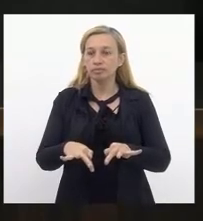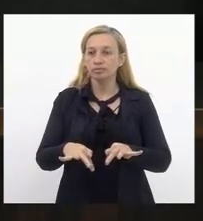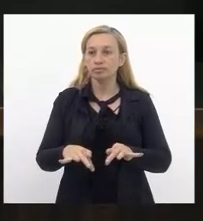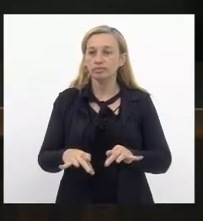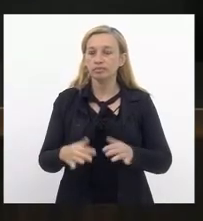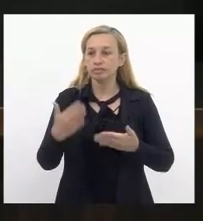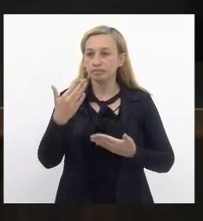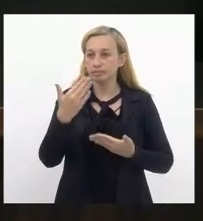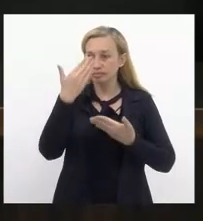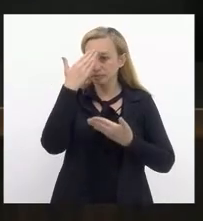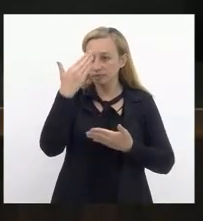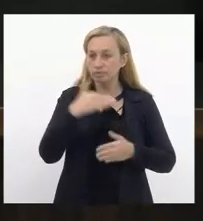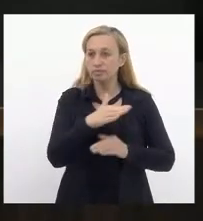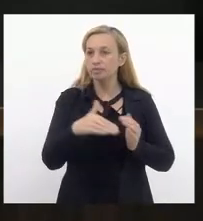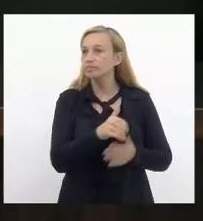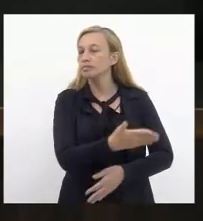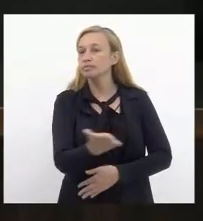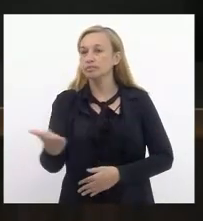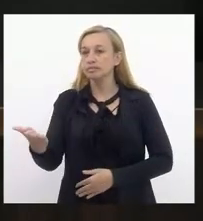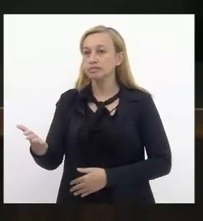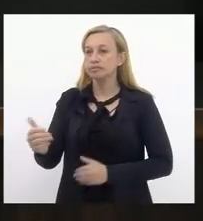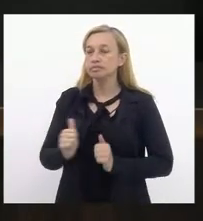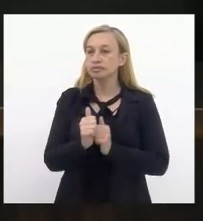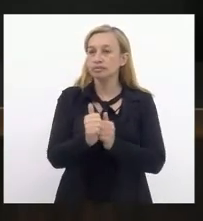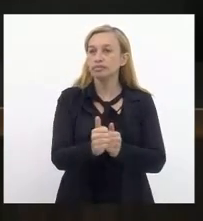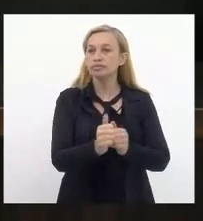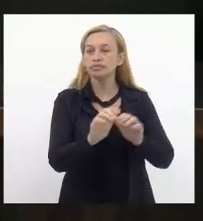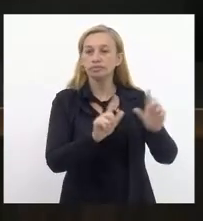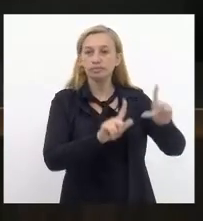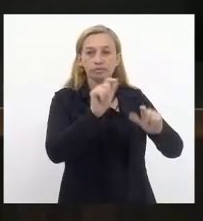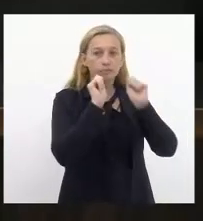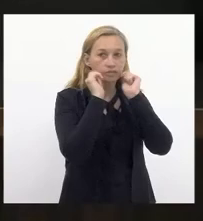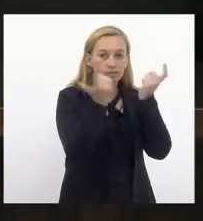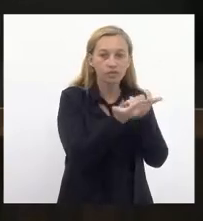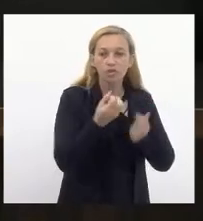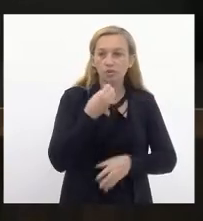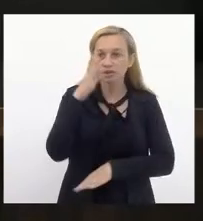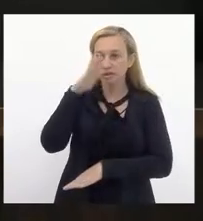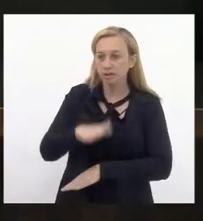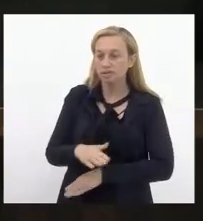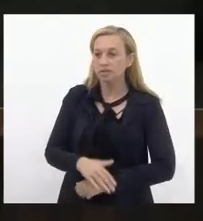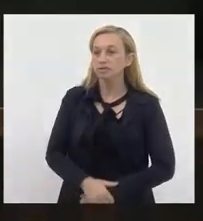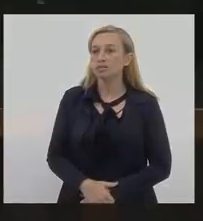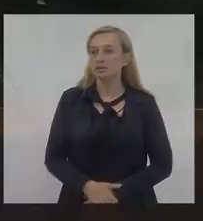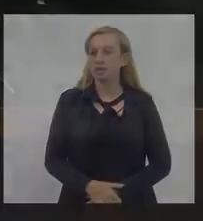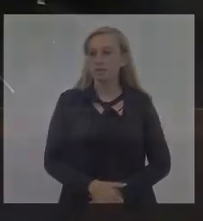final, agradecendo a todas e todos que nos acompanham pela TV Alerj. Boa tarde.